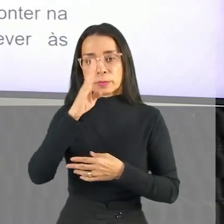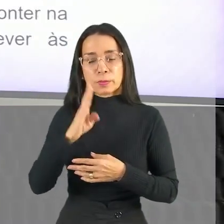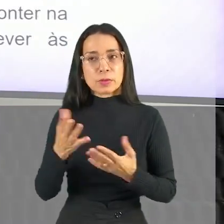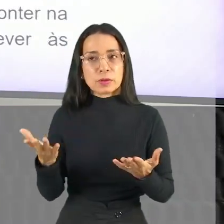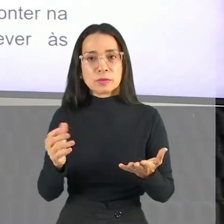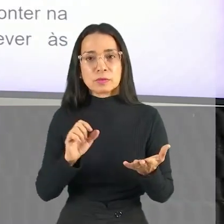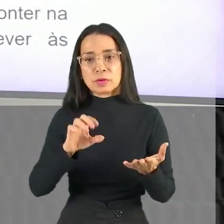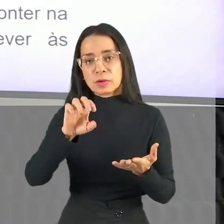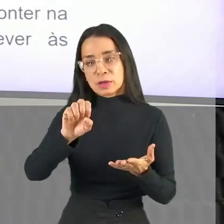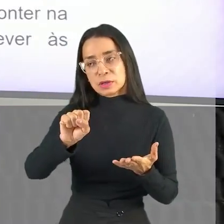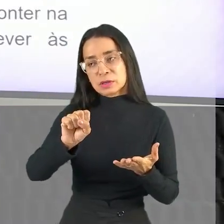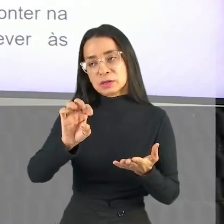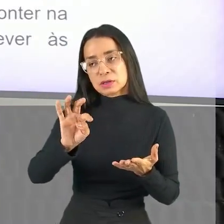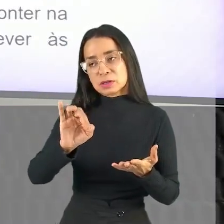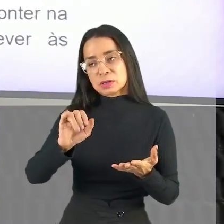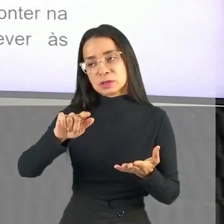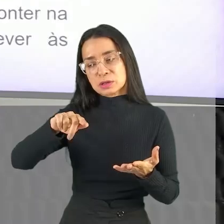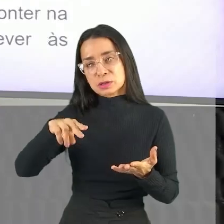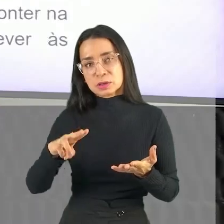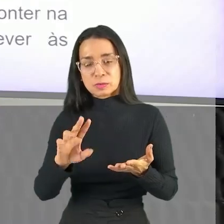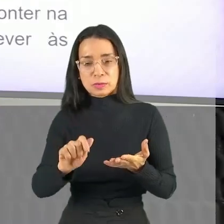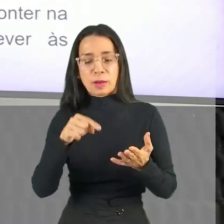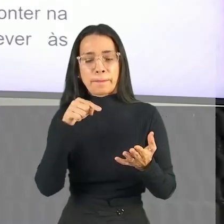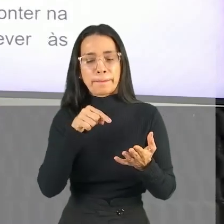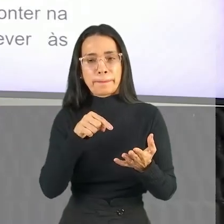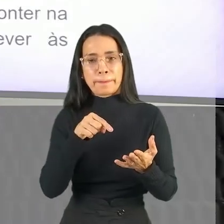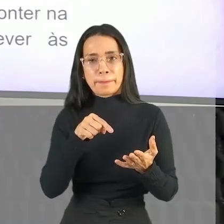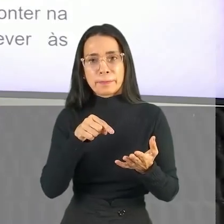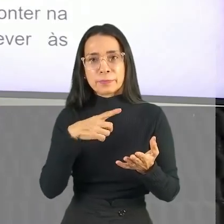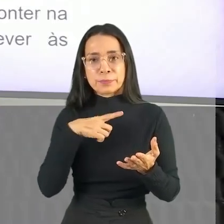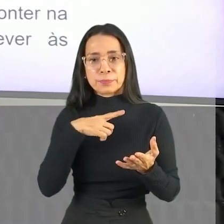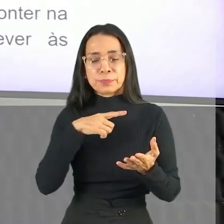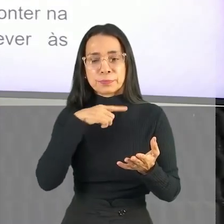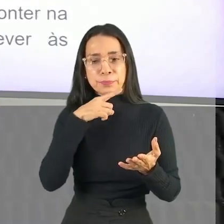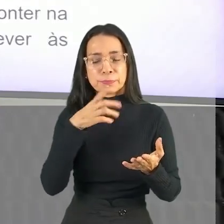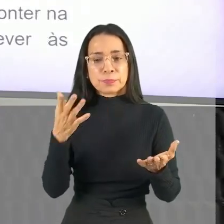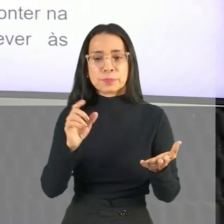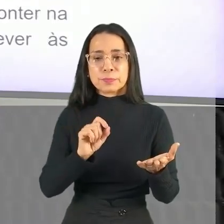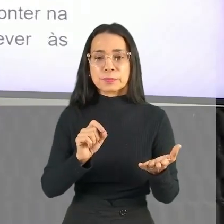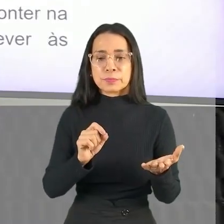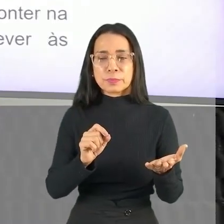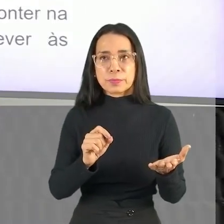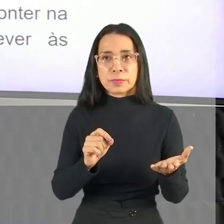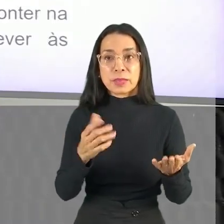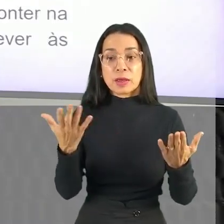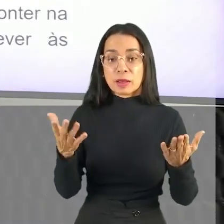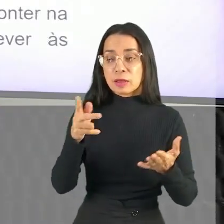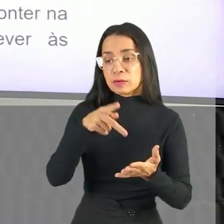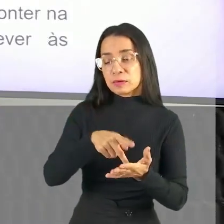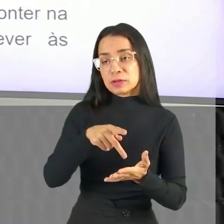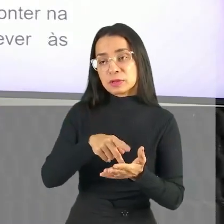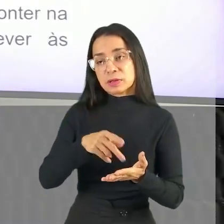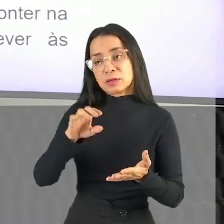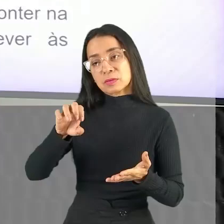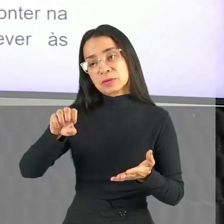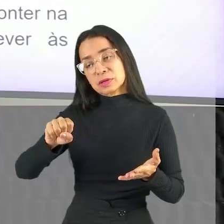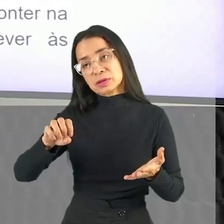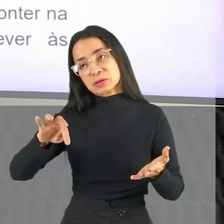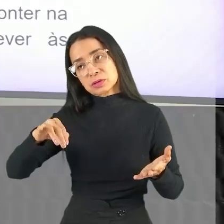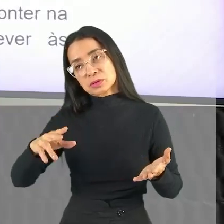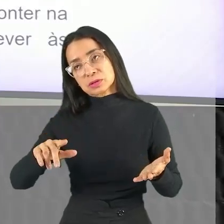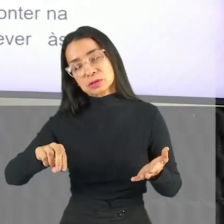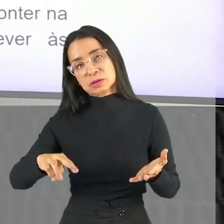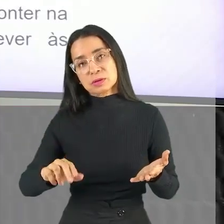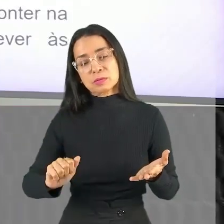palavra estigma tenha causado uma certa dúvida. E, na verdade, o estigma, que não é uma palavra